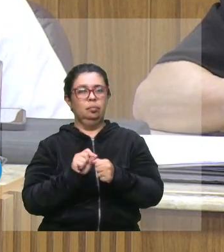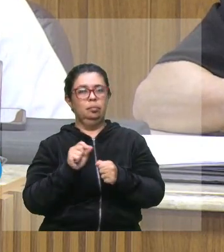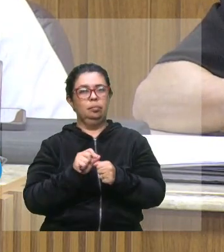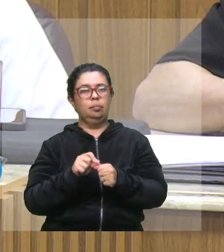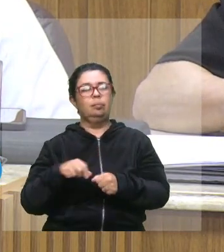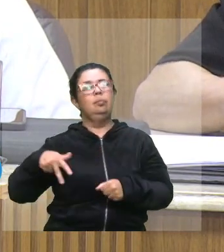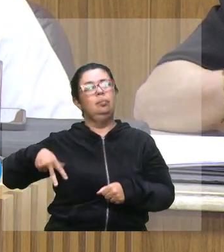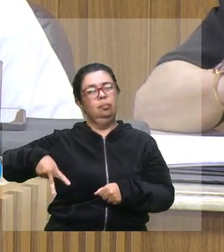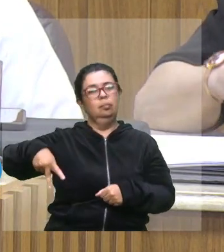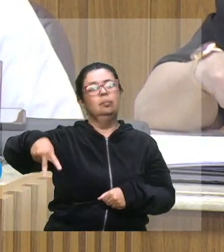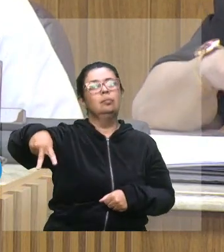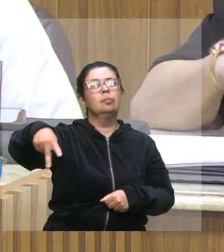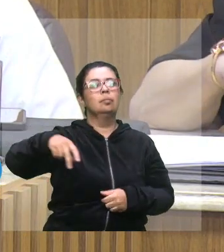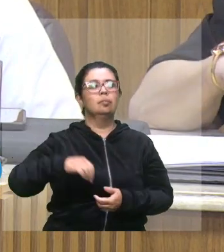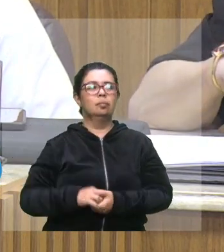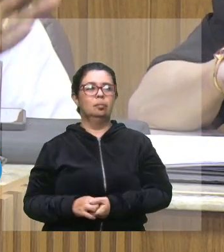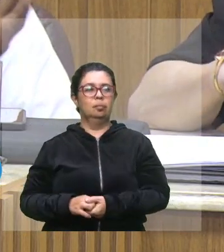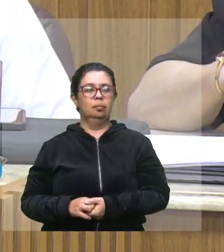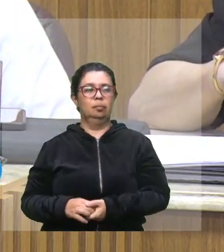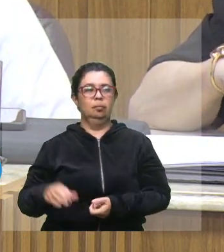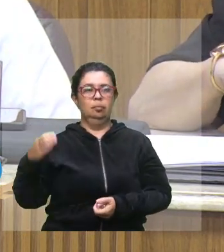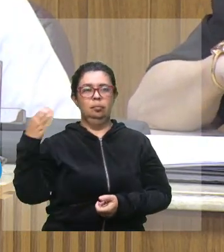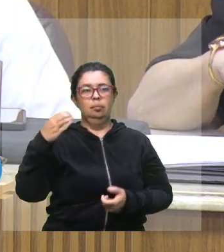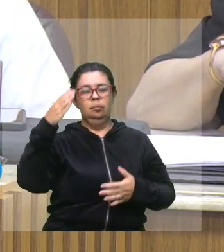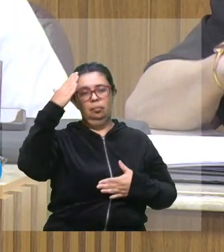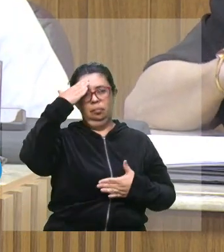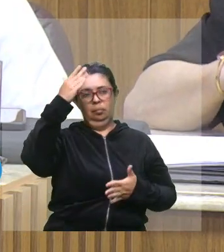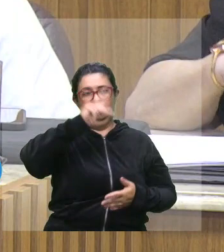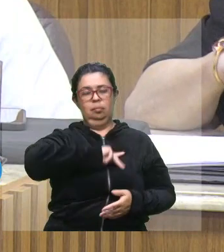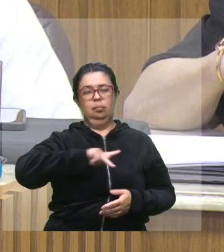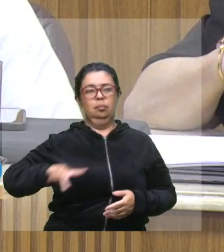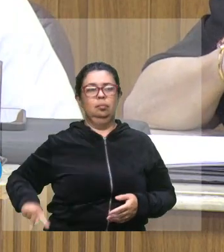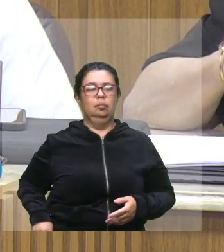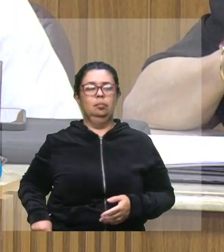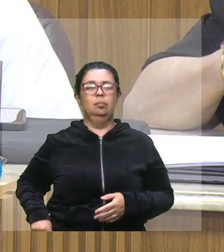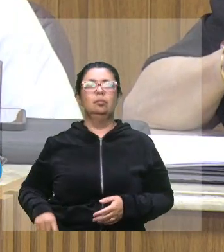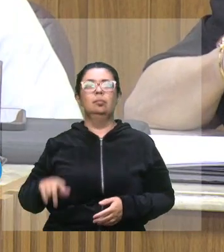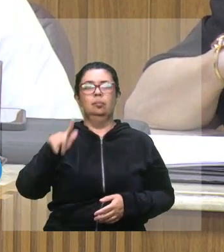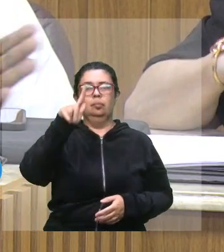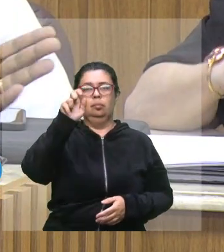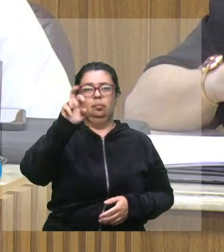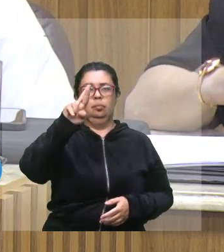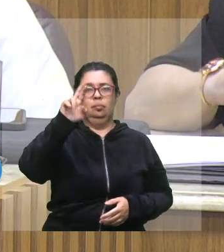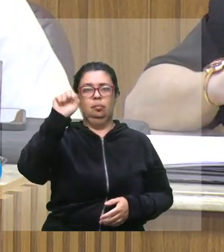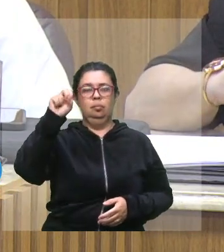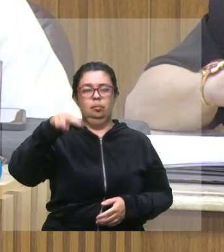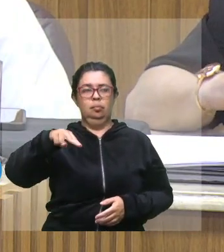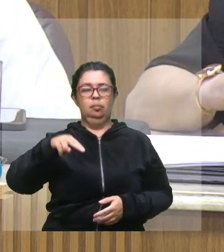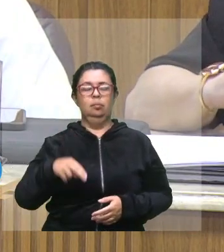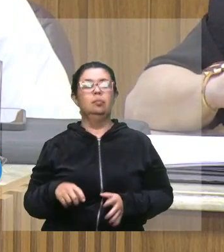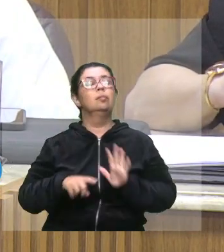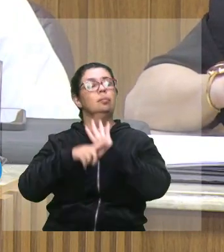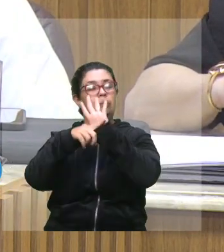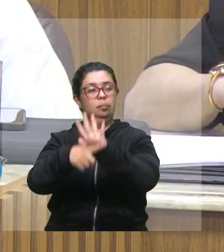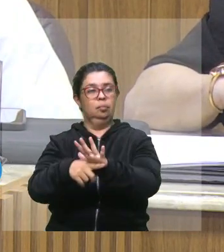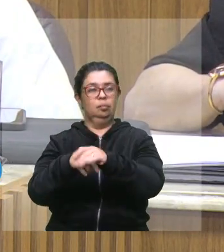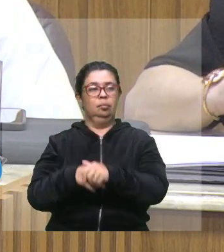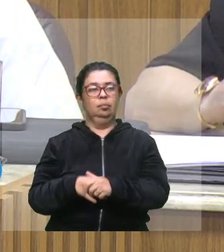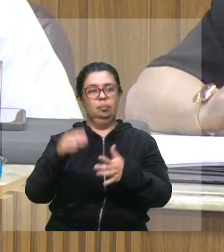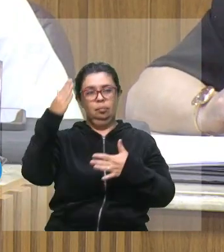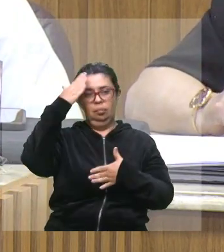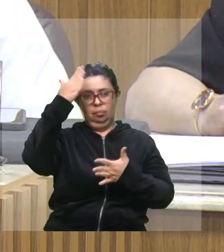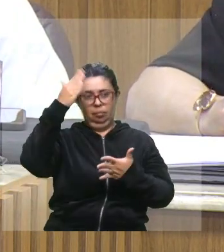pacífico, um grande trabalho. E eu quero agradecer a presidência dessa mesa, seu Gerson, né, por dar essa atenção para a gente em relação ao fórum. Muito